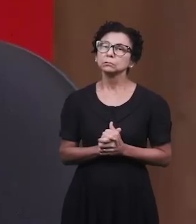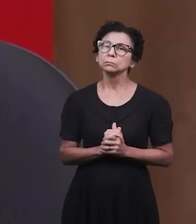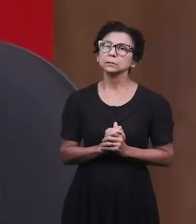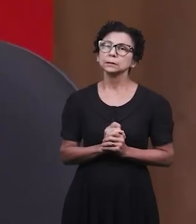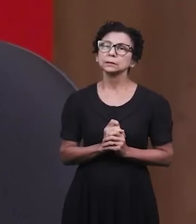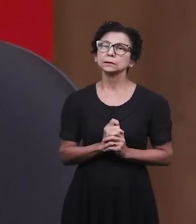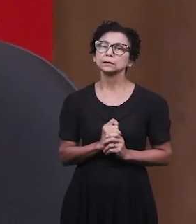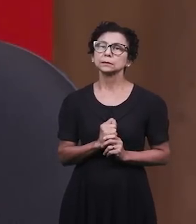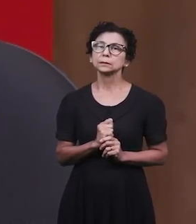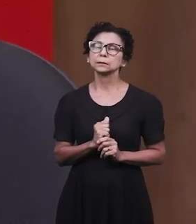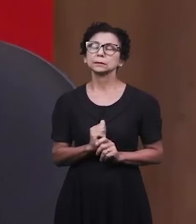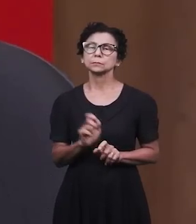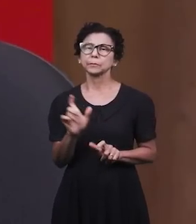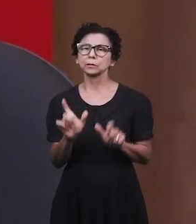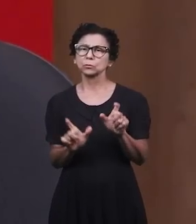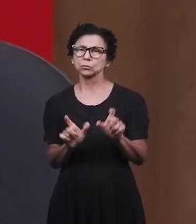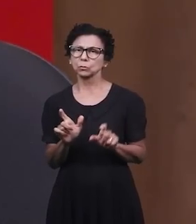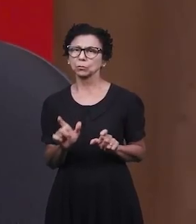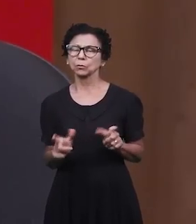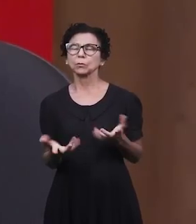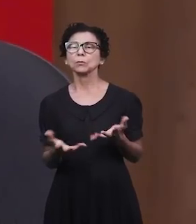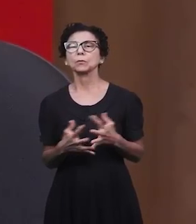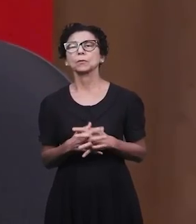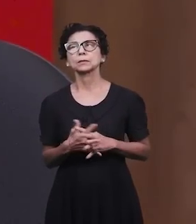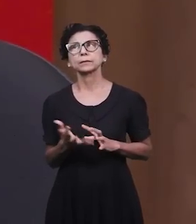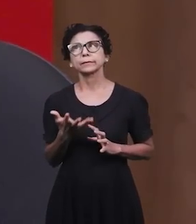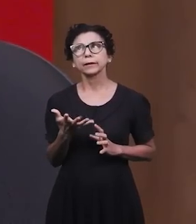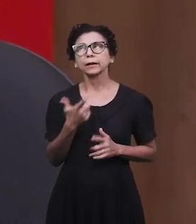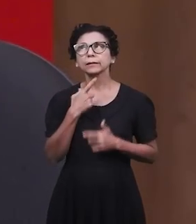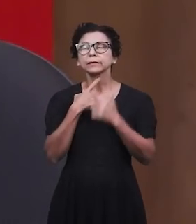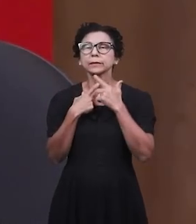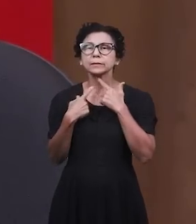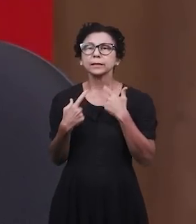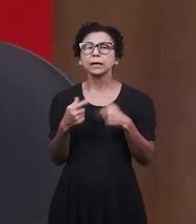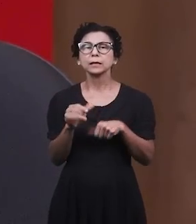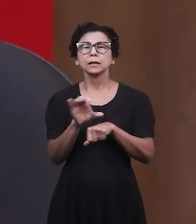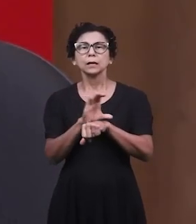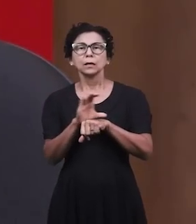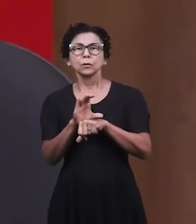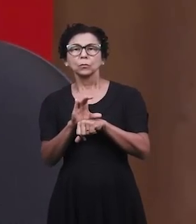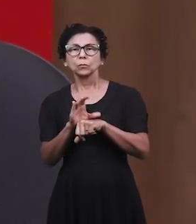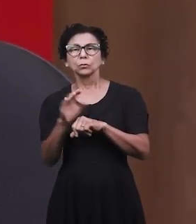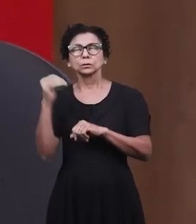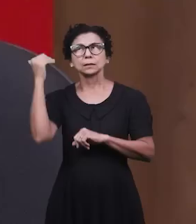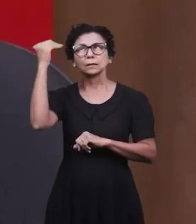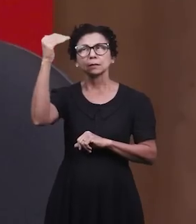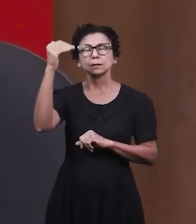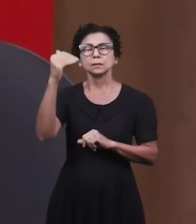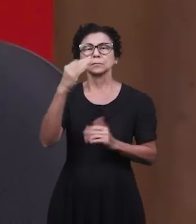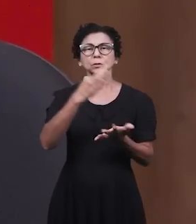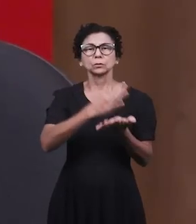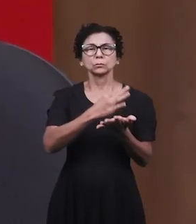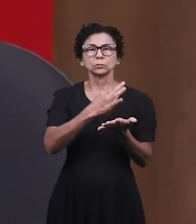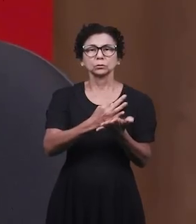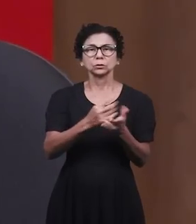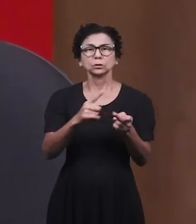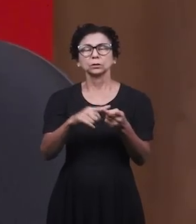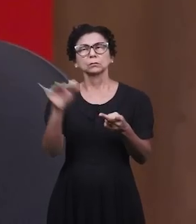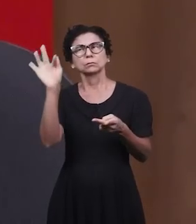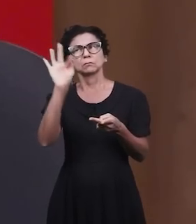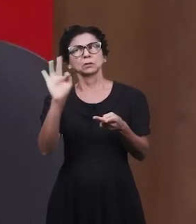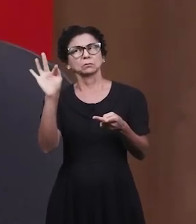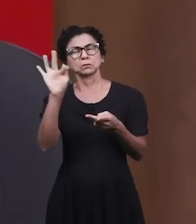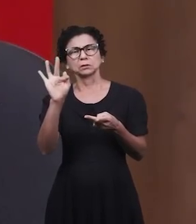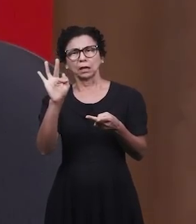se preparar no sentido de fazer um curso, fazer teologia ou de fazer uma faculdade de